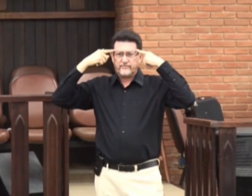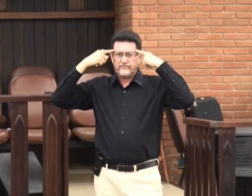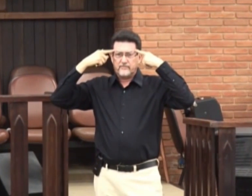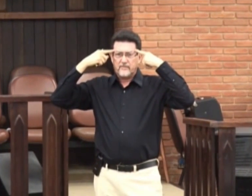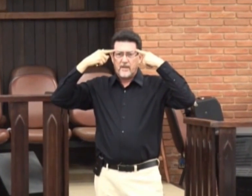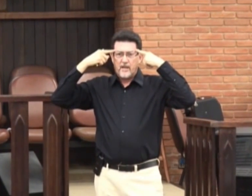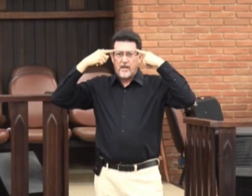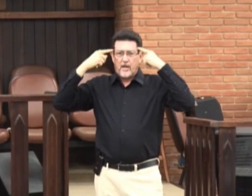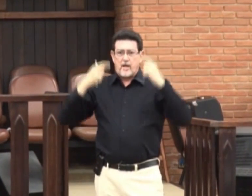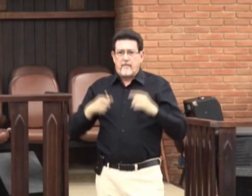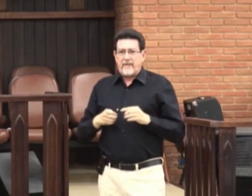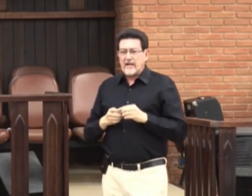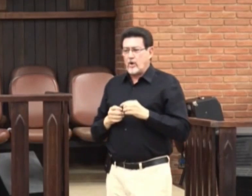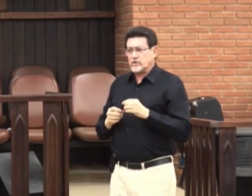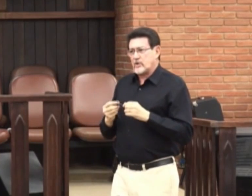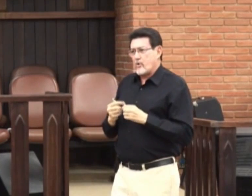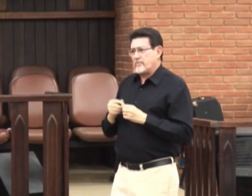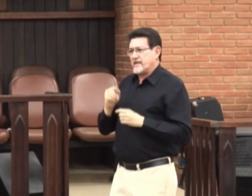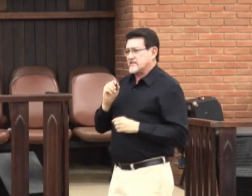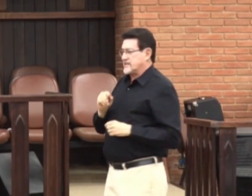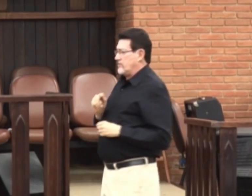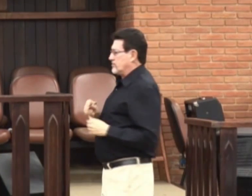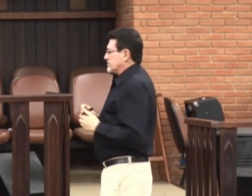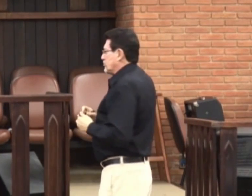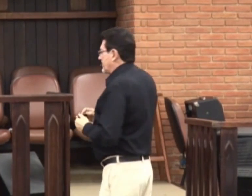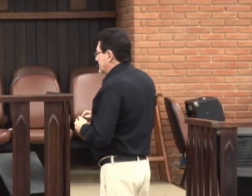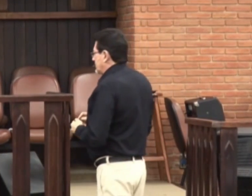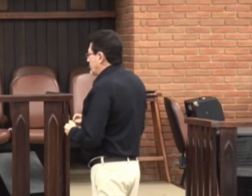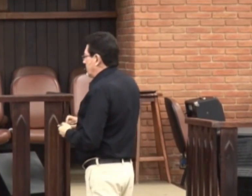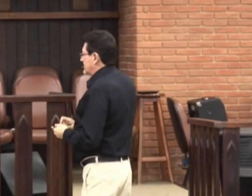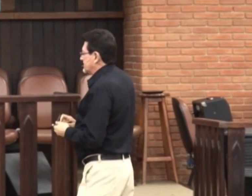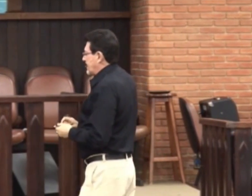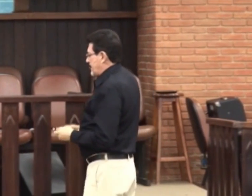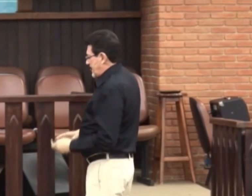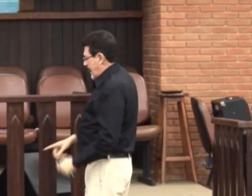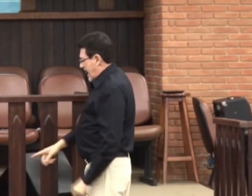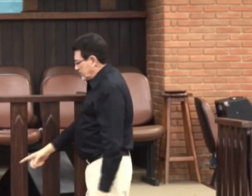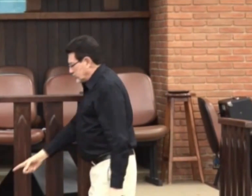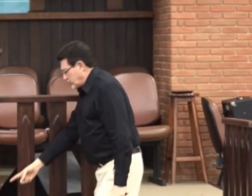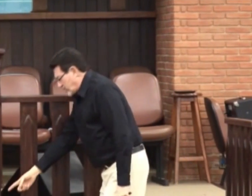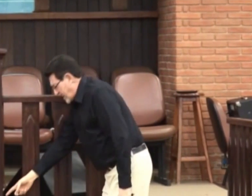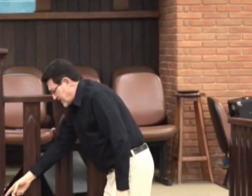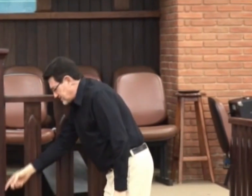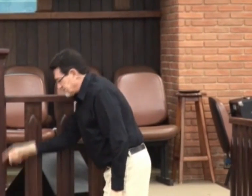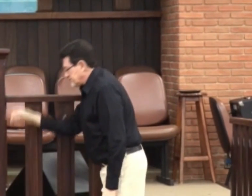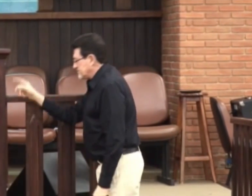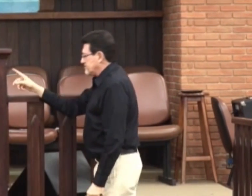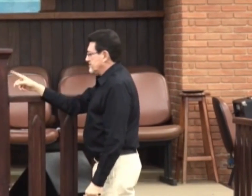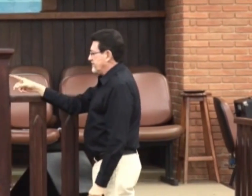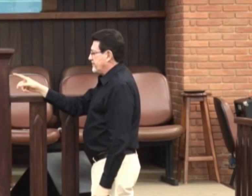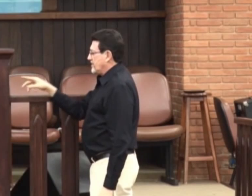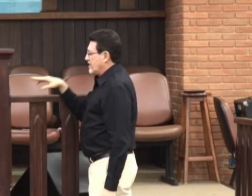tridimensional. Para nossa compreensão, todas as coisas têm altura,